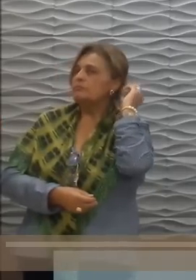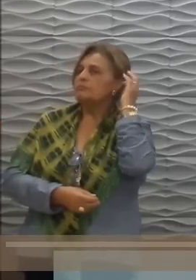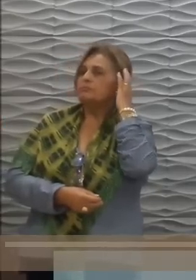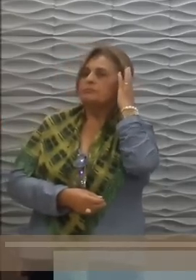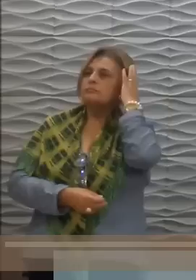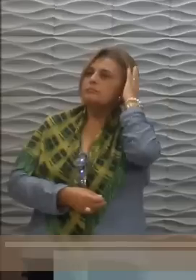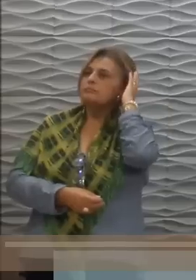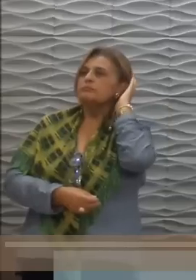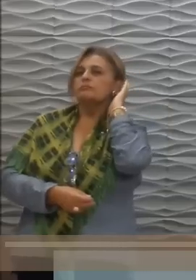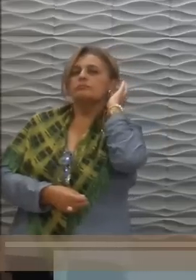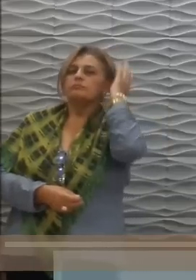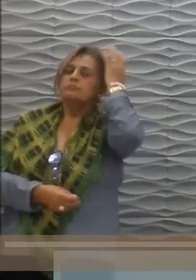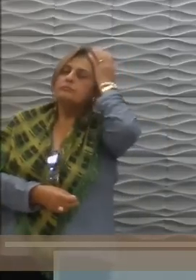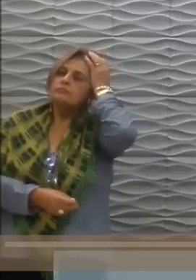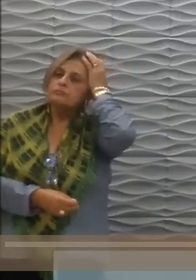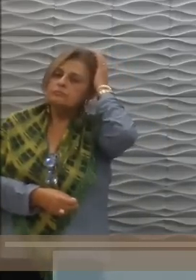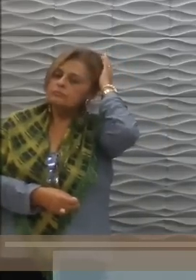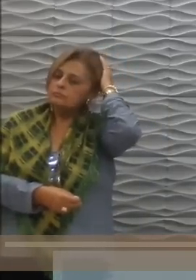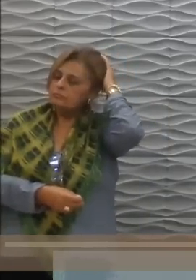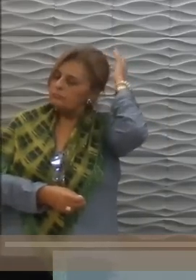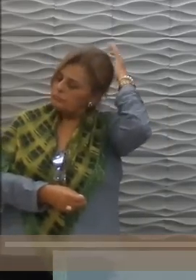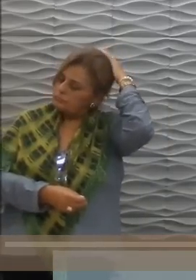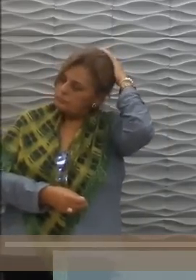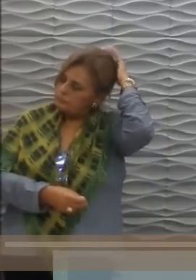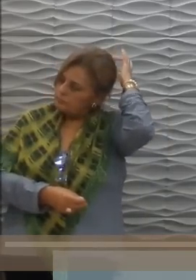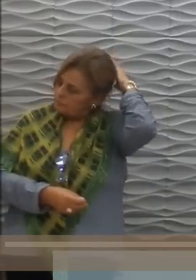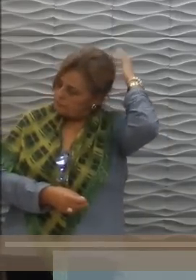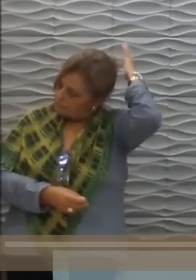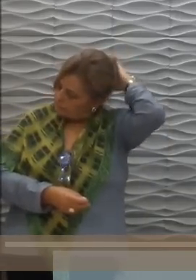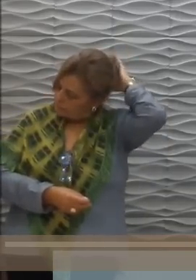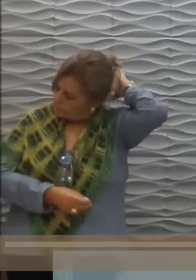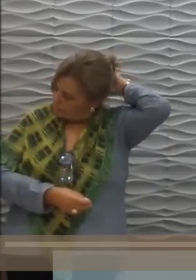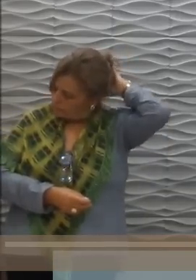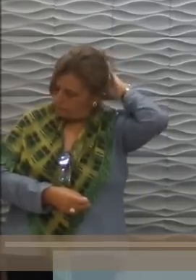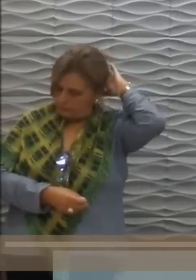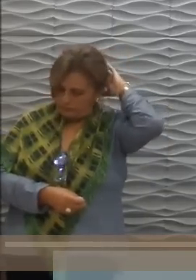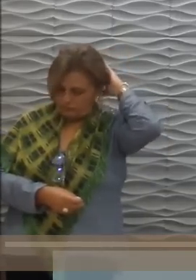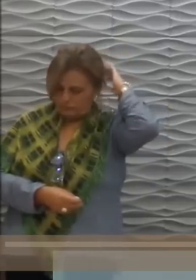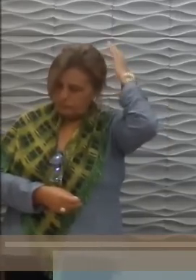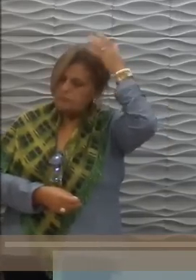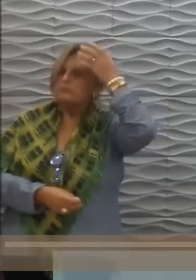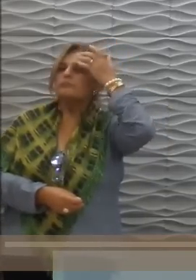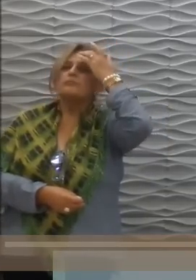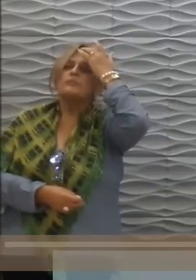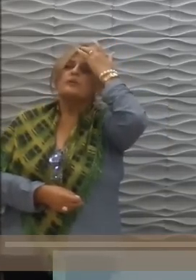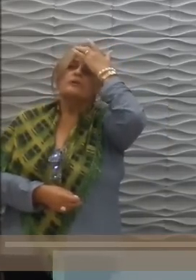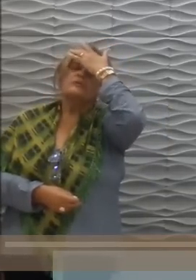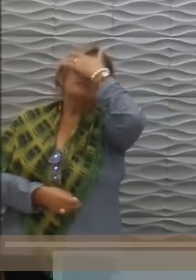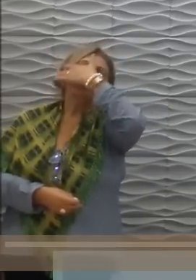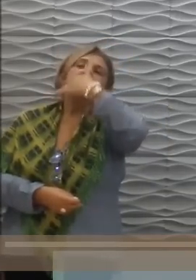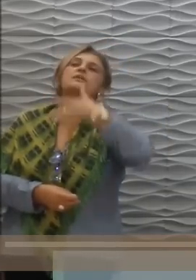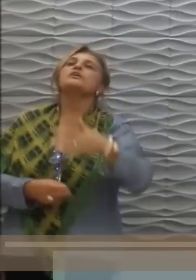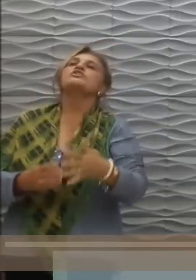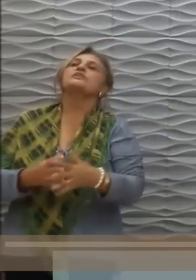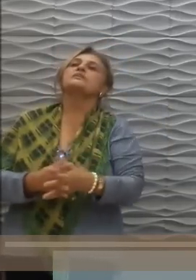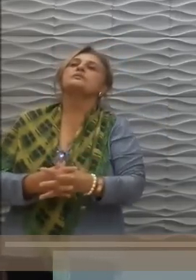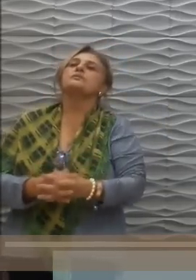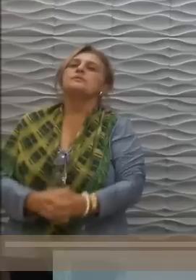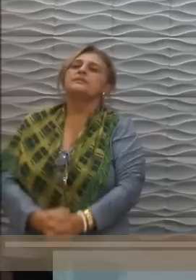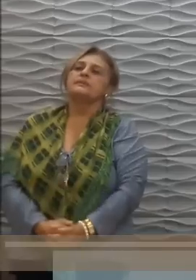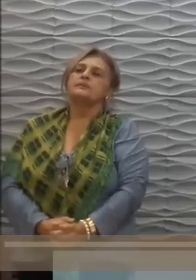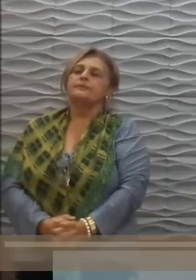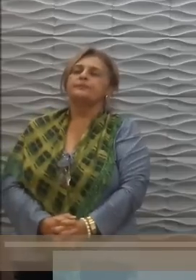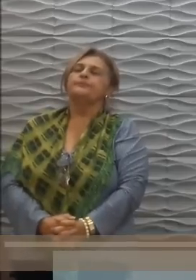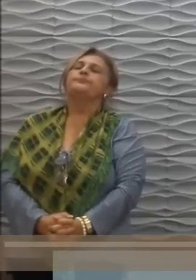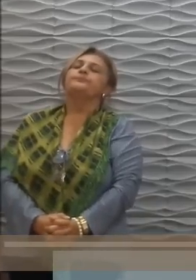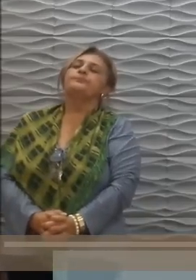a falar através de nós nessa noite, Pai. Que o Senhor seja o exaltado, o engrandecido, Pai. Que